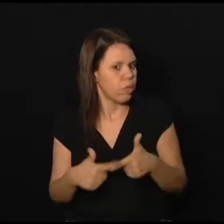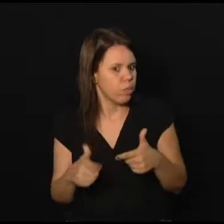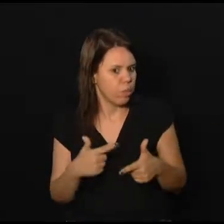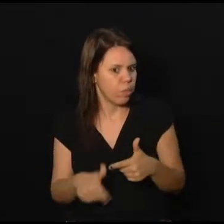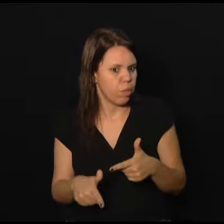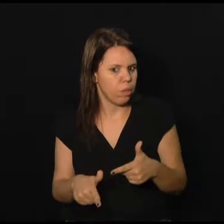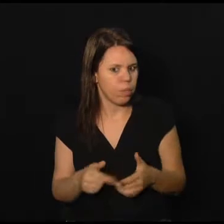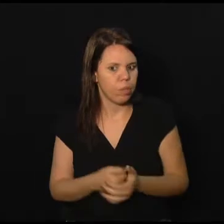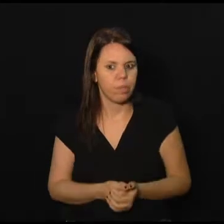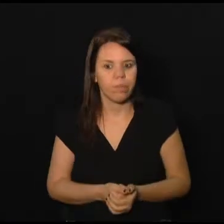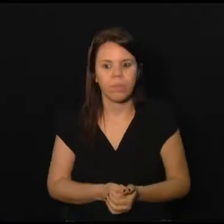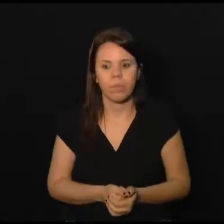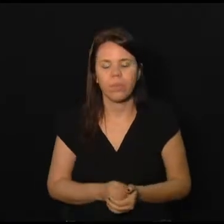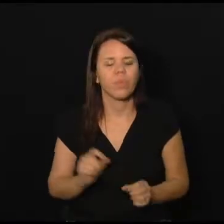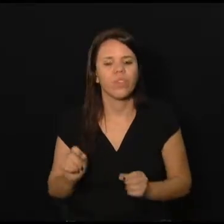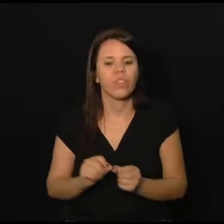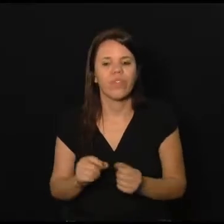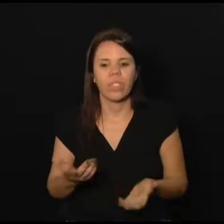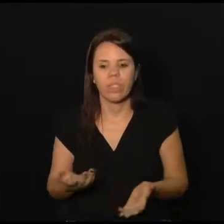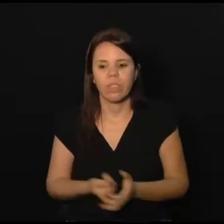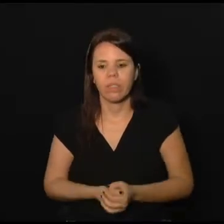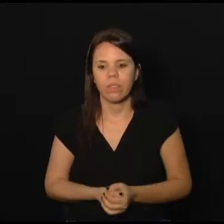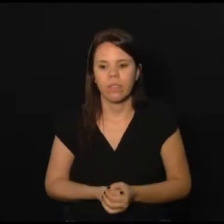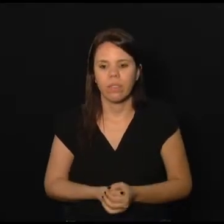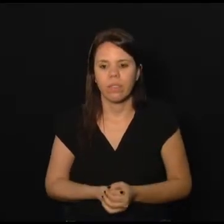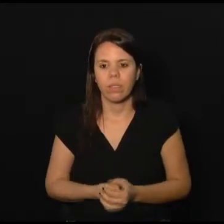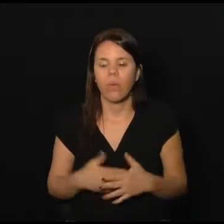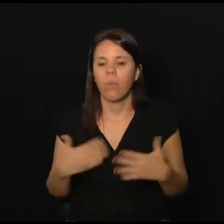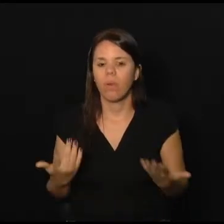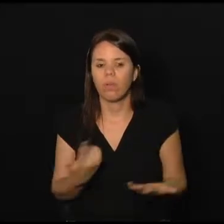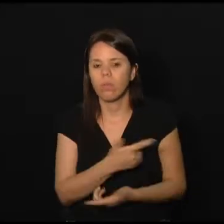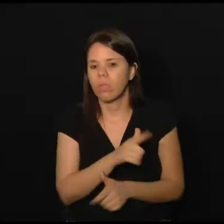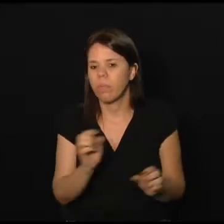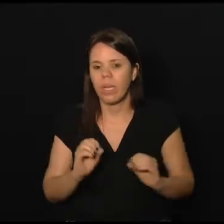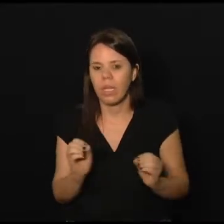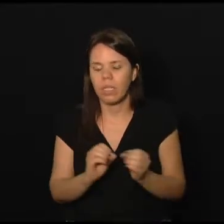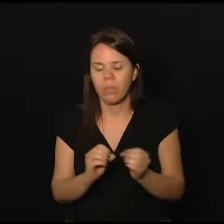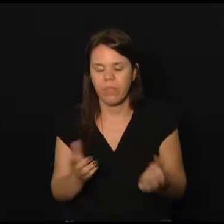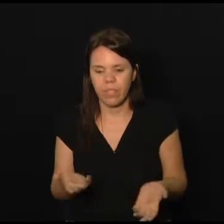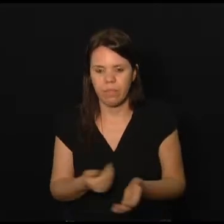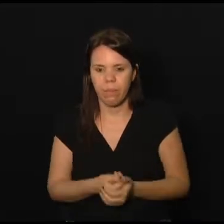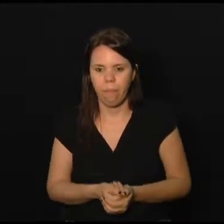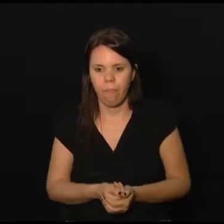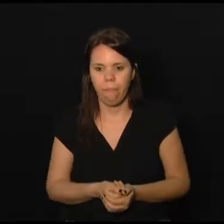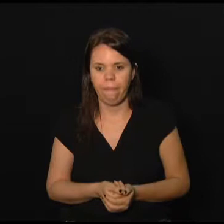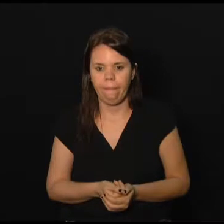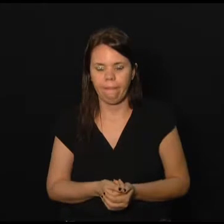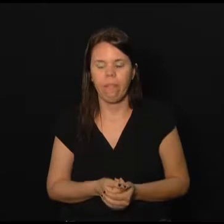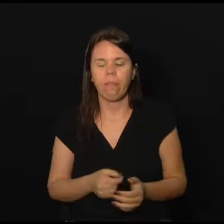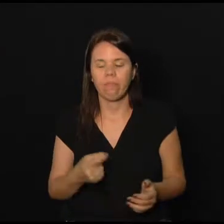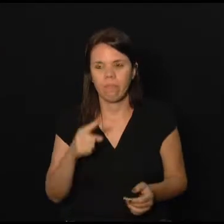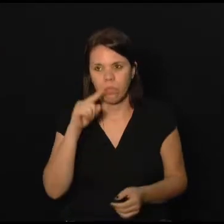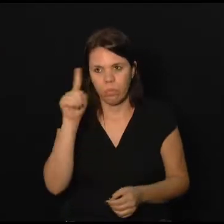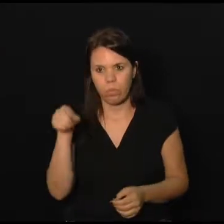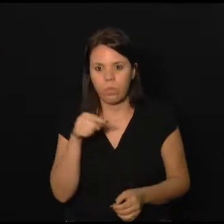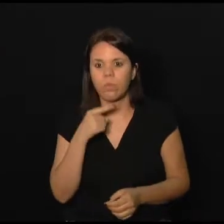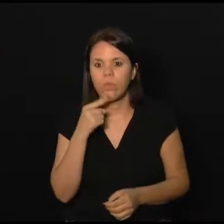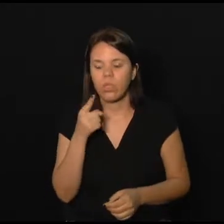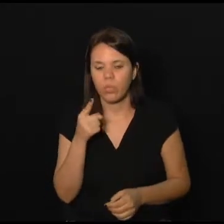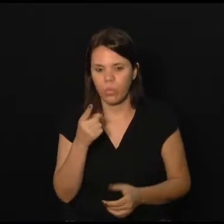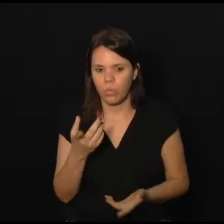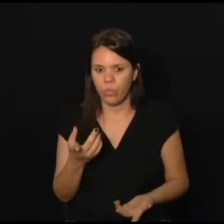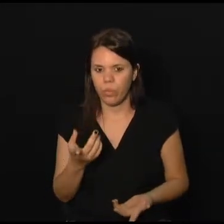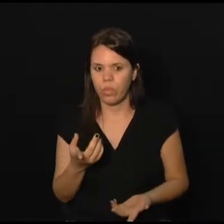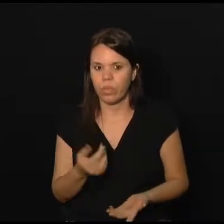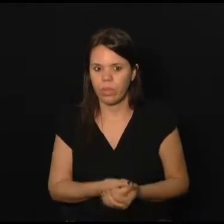que fazer? Né? O que fazer quando não tem mais o que fazer? Essa é uma pergunta muito interessante, né?